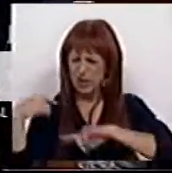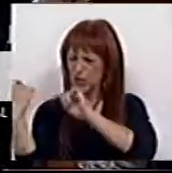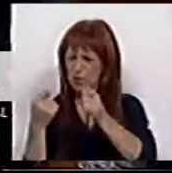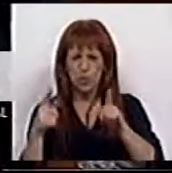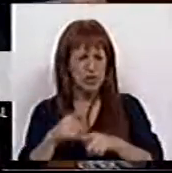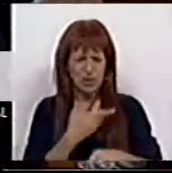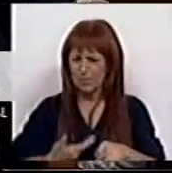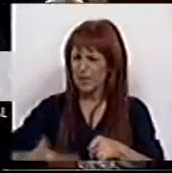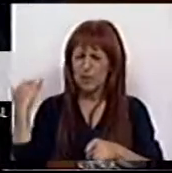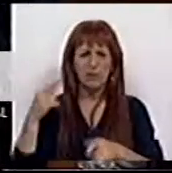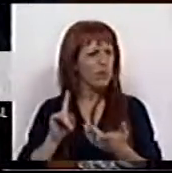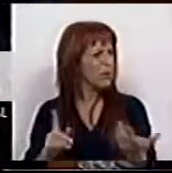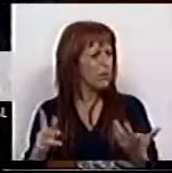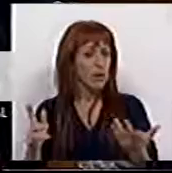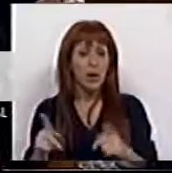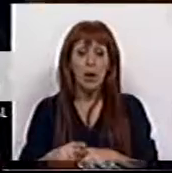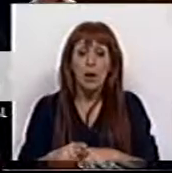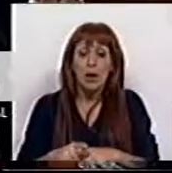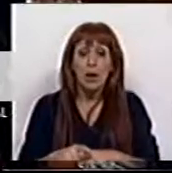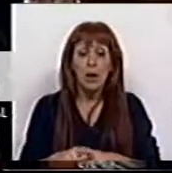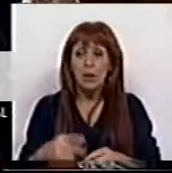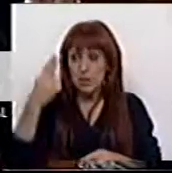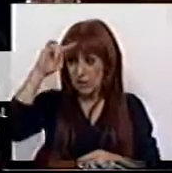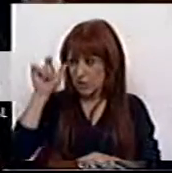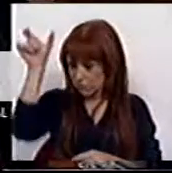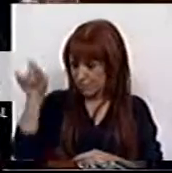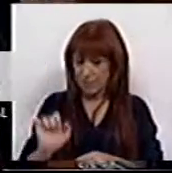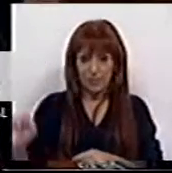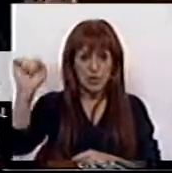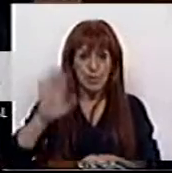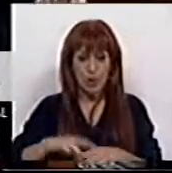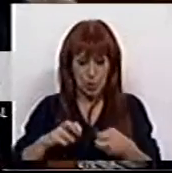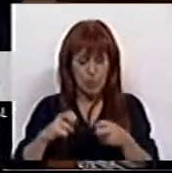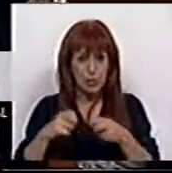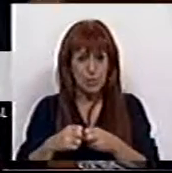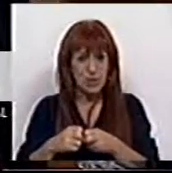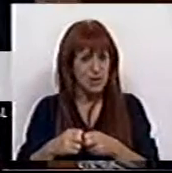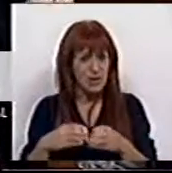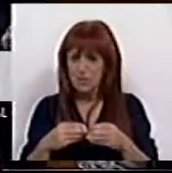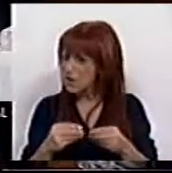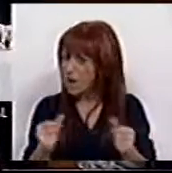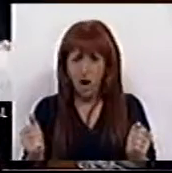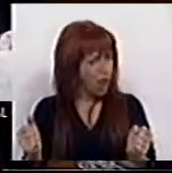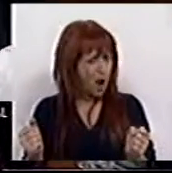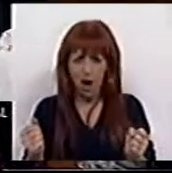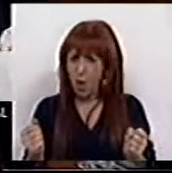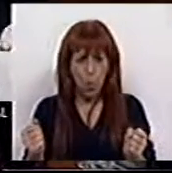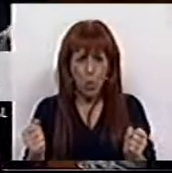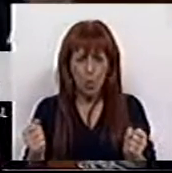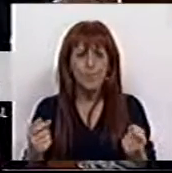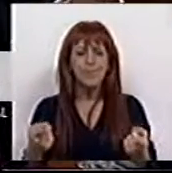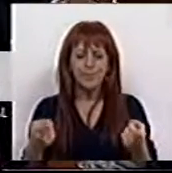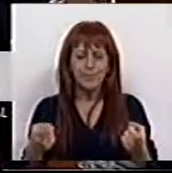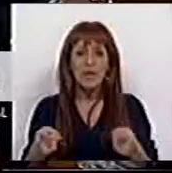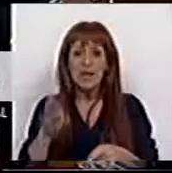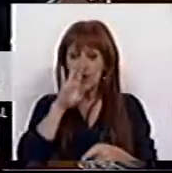discussões passadas, certamente, com o equívoco da sua parte, sobre problemas que não estão, de facto, resolvidos.